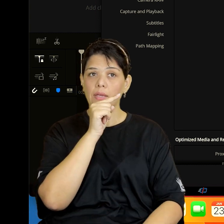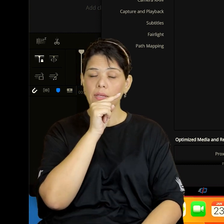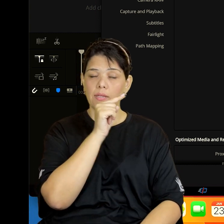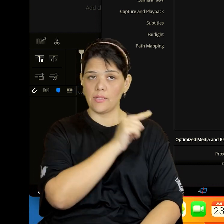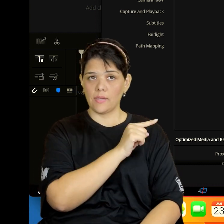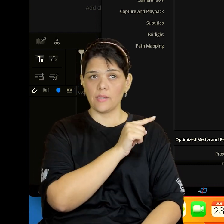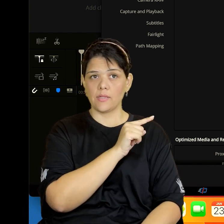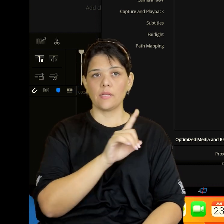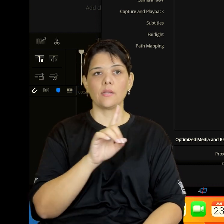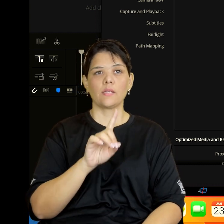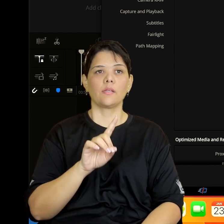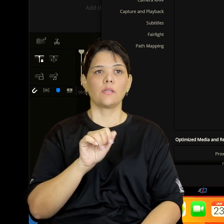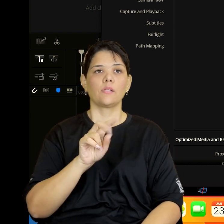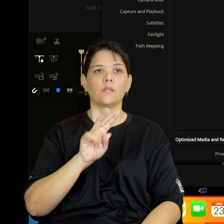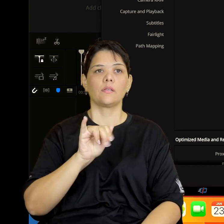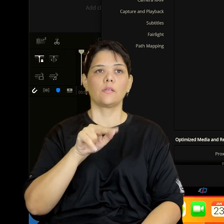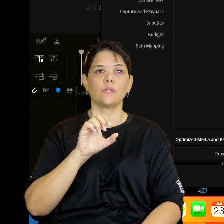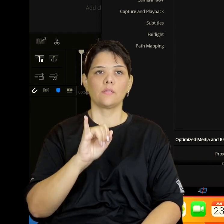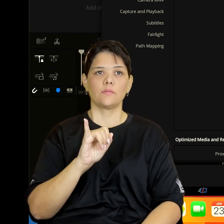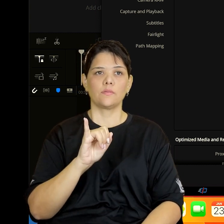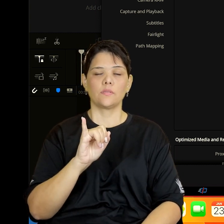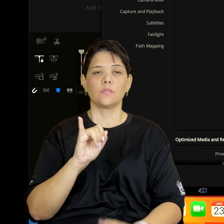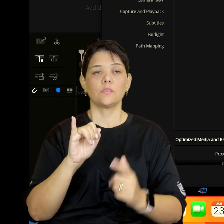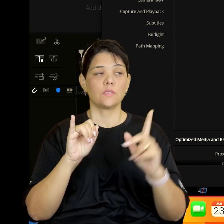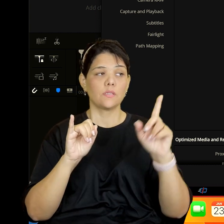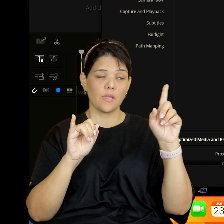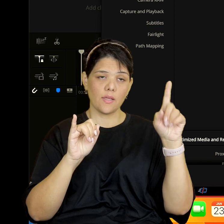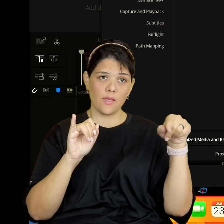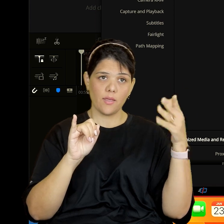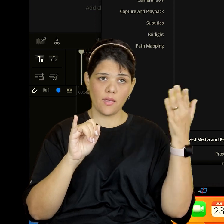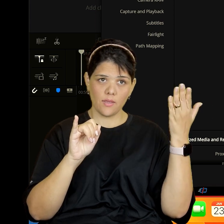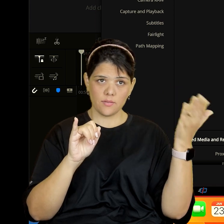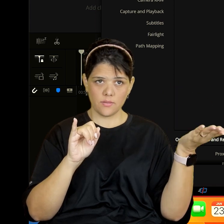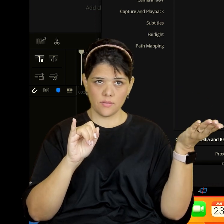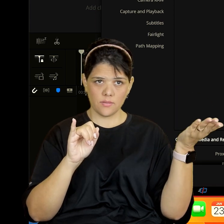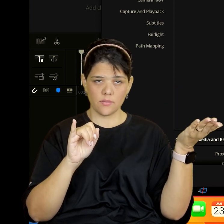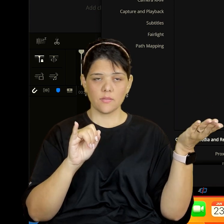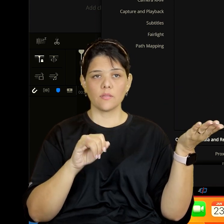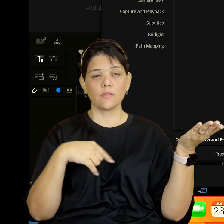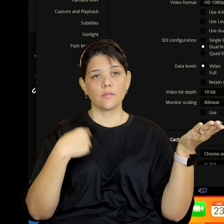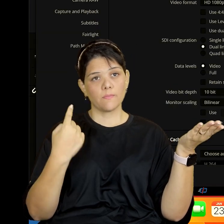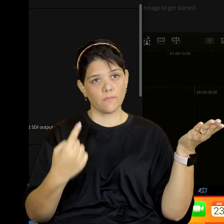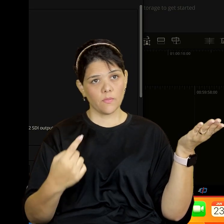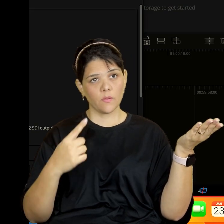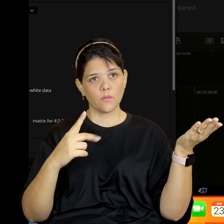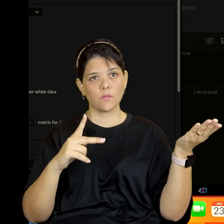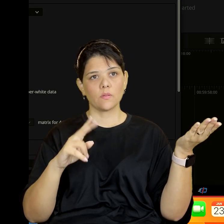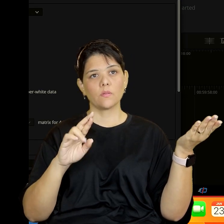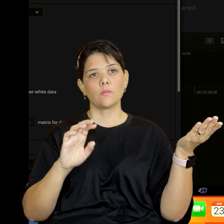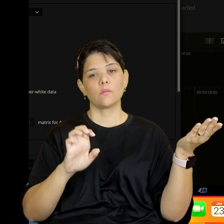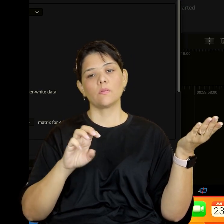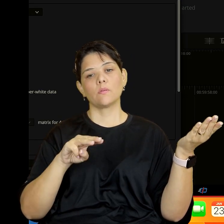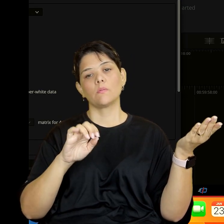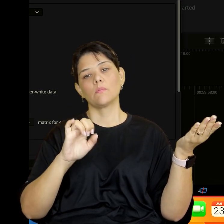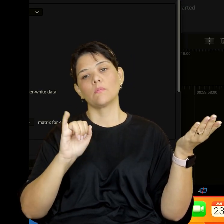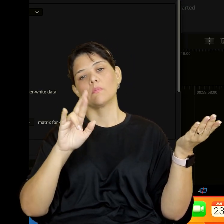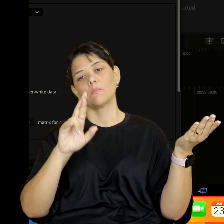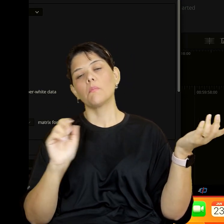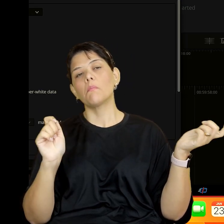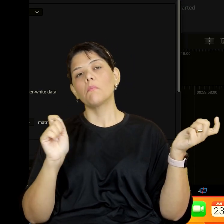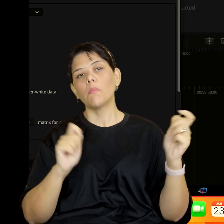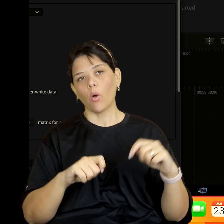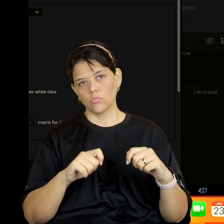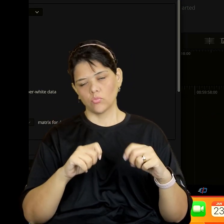de vídeo aqui. A gente pode dar uma olhada no Premiere depois. Isso aqui é a nossa monitoração. Então, é o quê? É aqui, onde vai passar o vídeo para